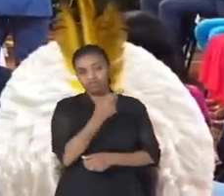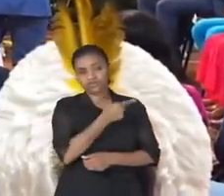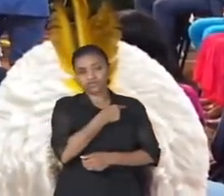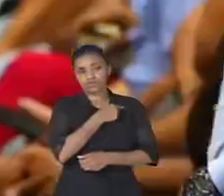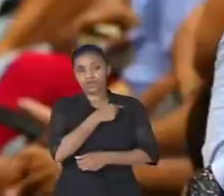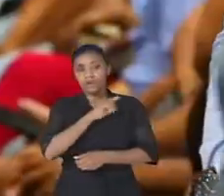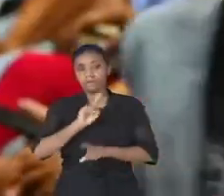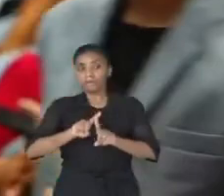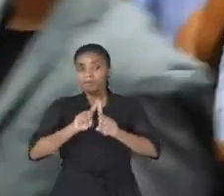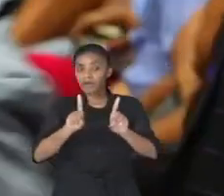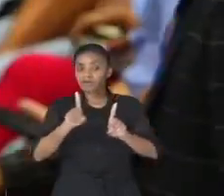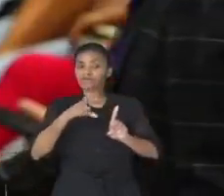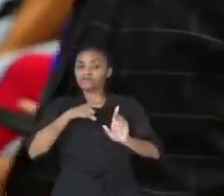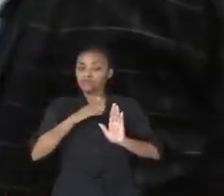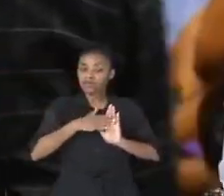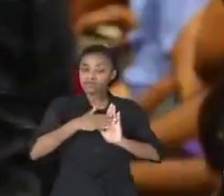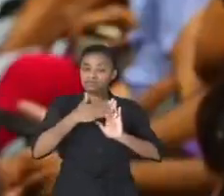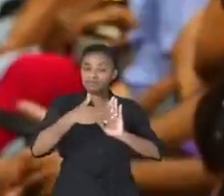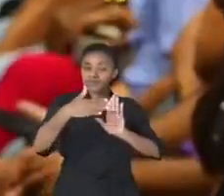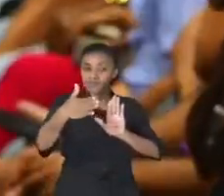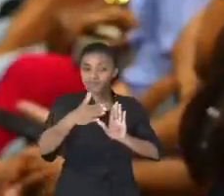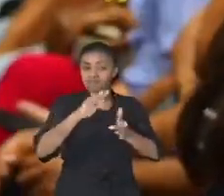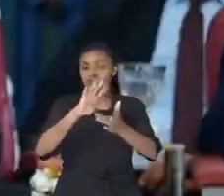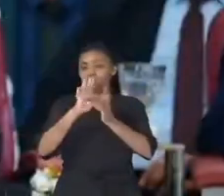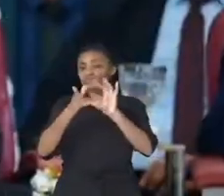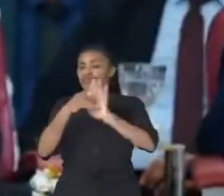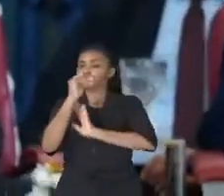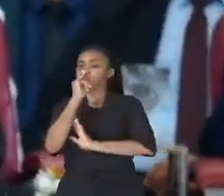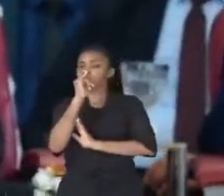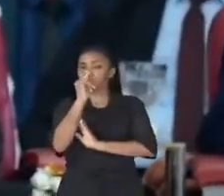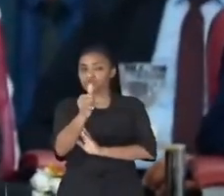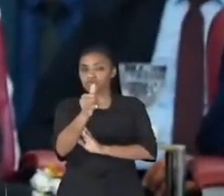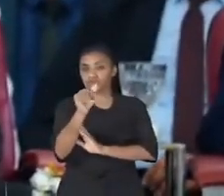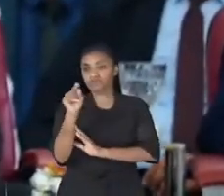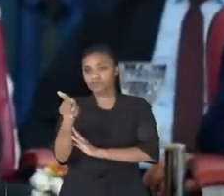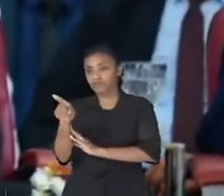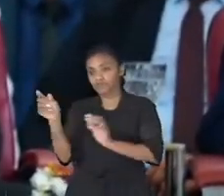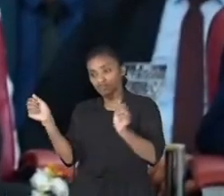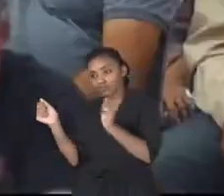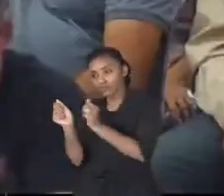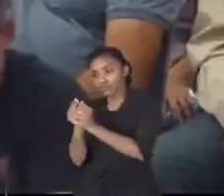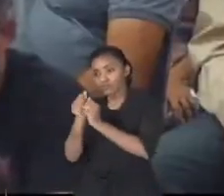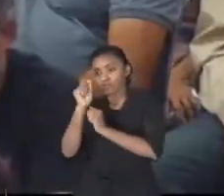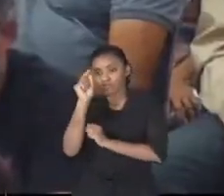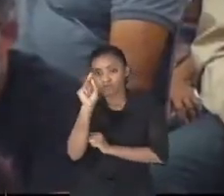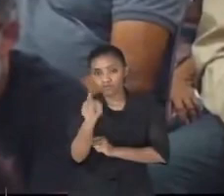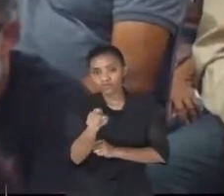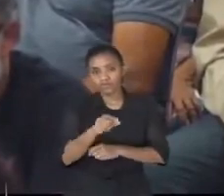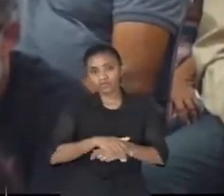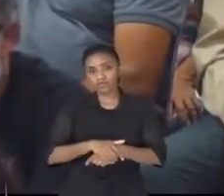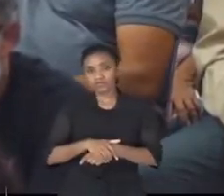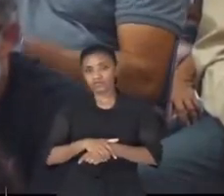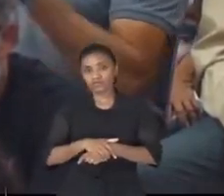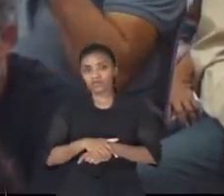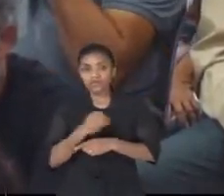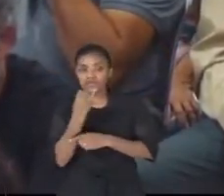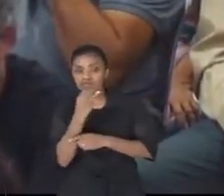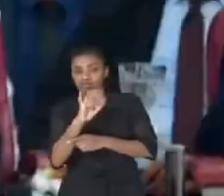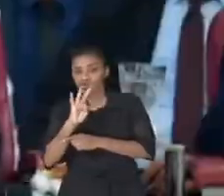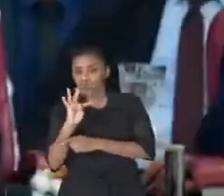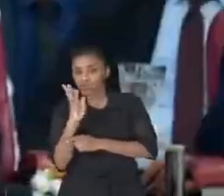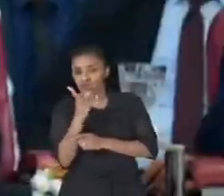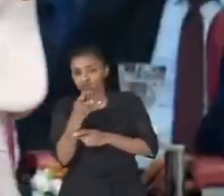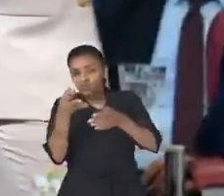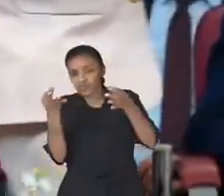há um processo. Jesus disse, ele estará convosco, e se tudo der